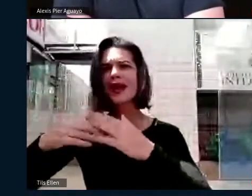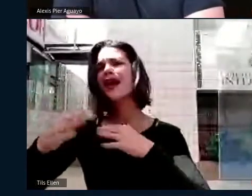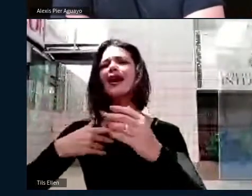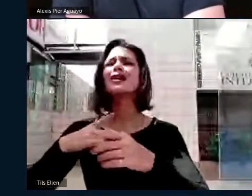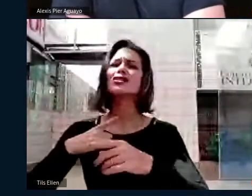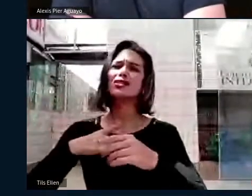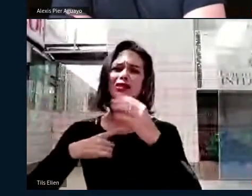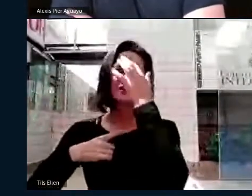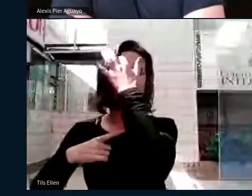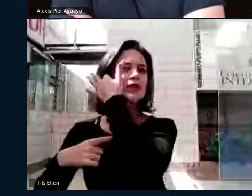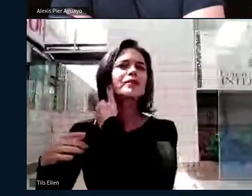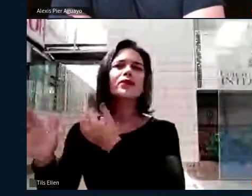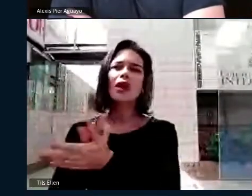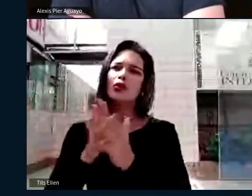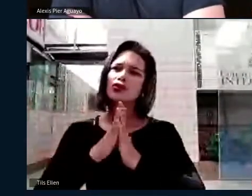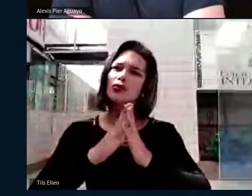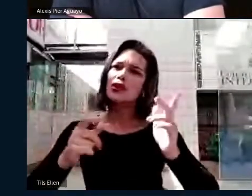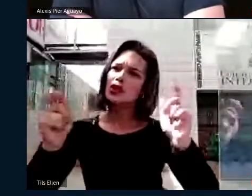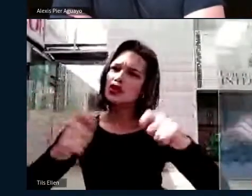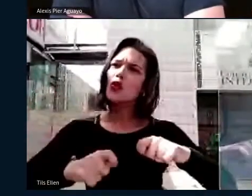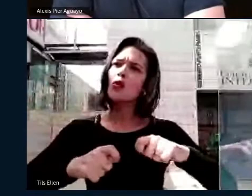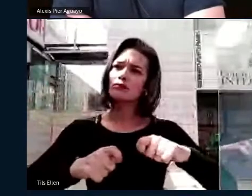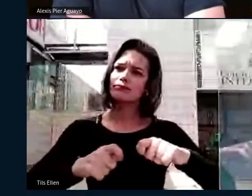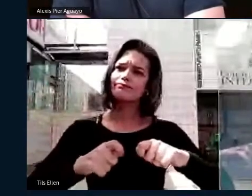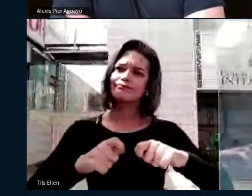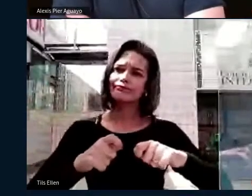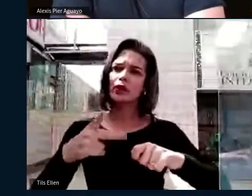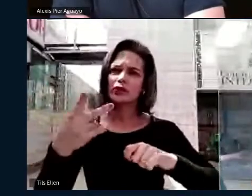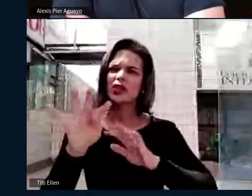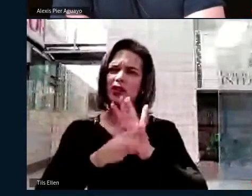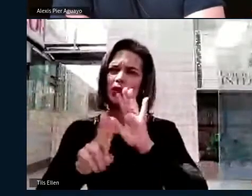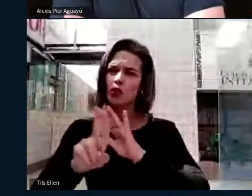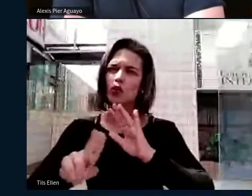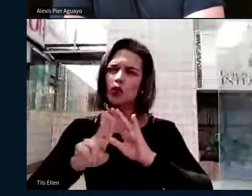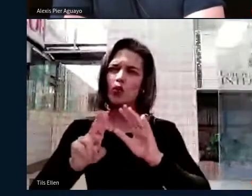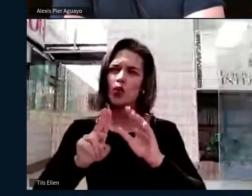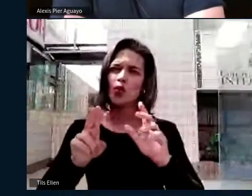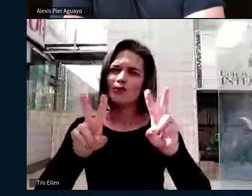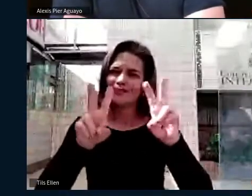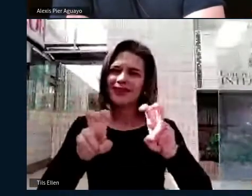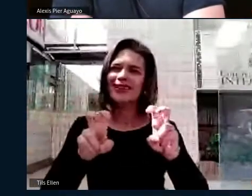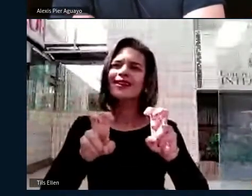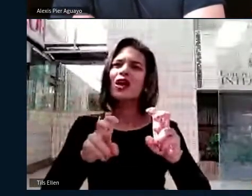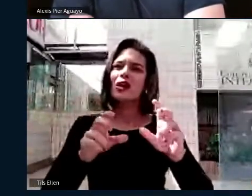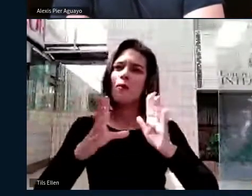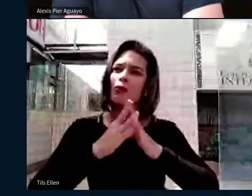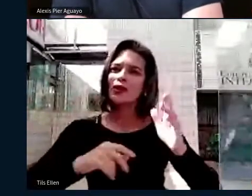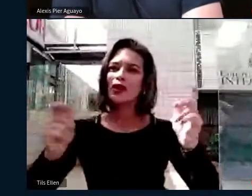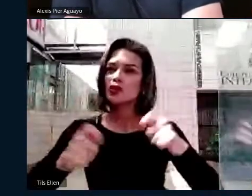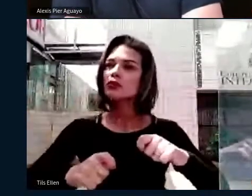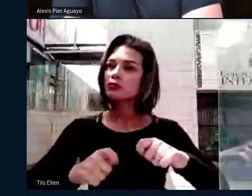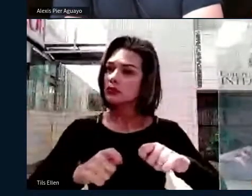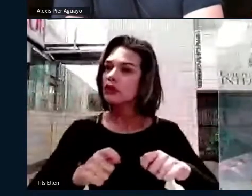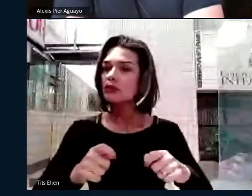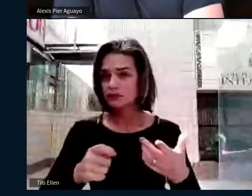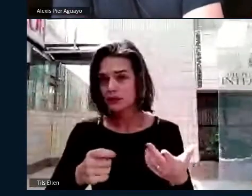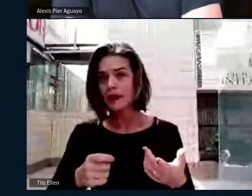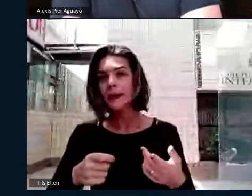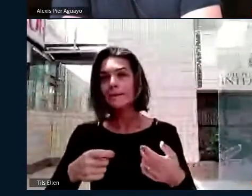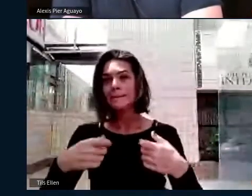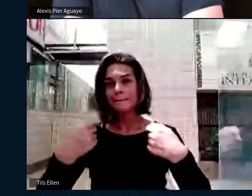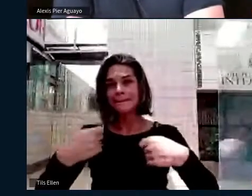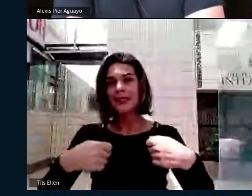os modelos de competência, para usar a expressão que você usa, a abordagem que você usa aqui, são modelos que devem olhar